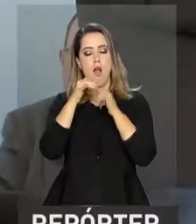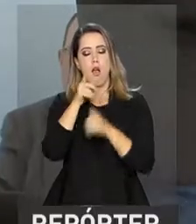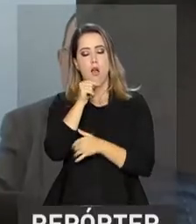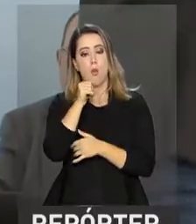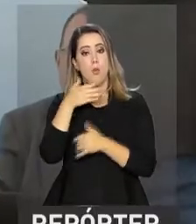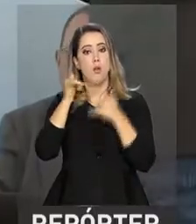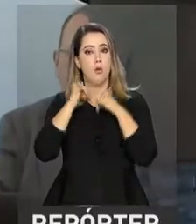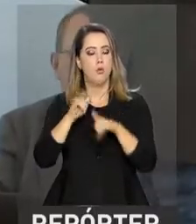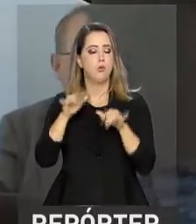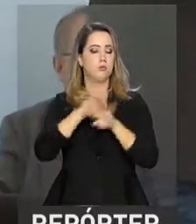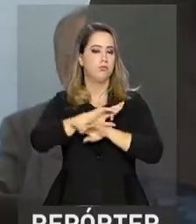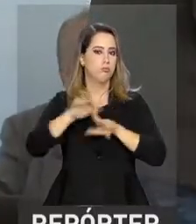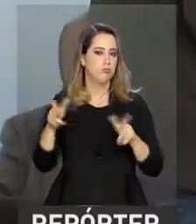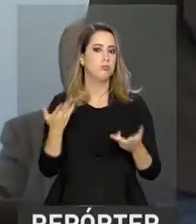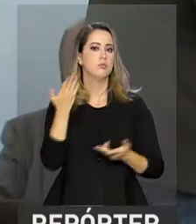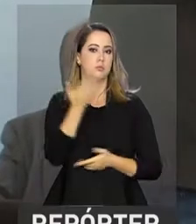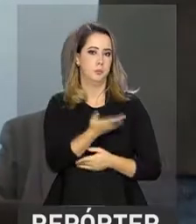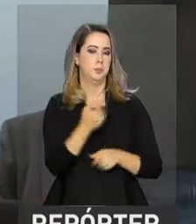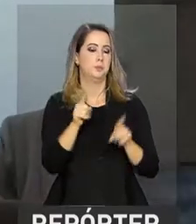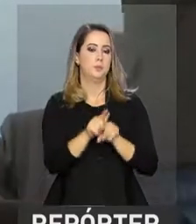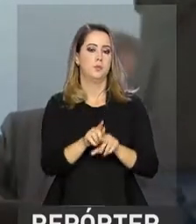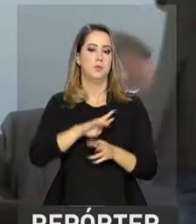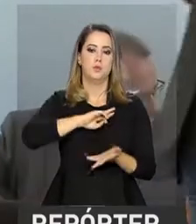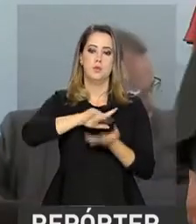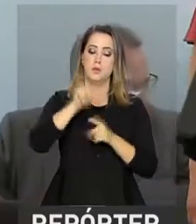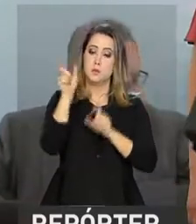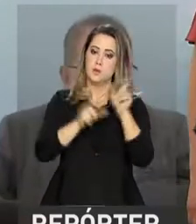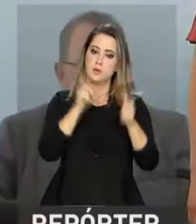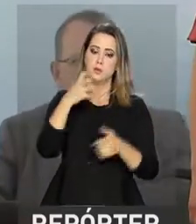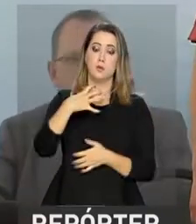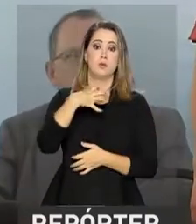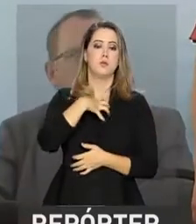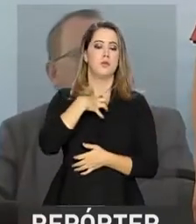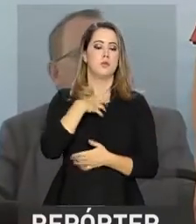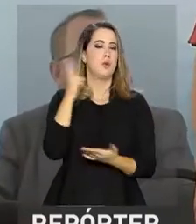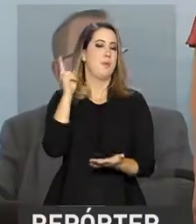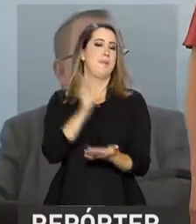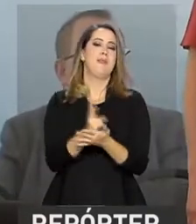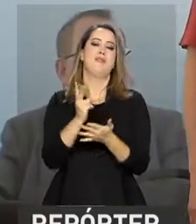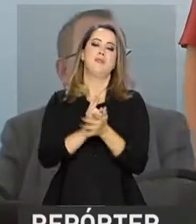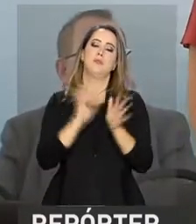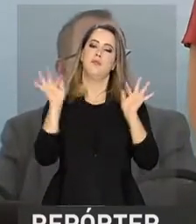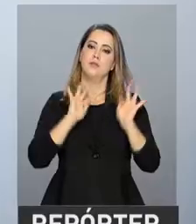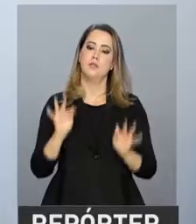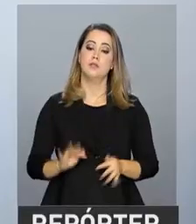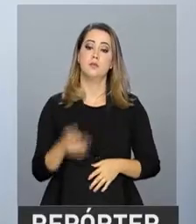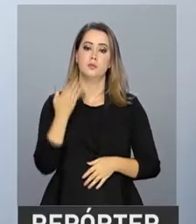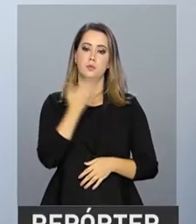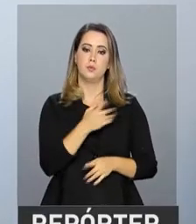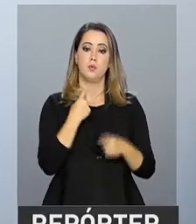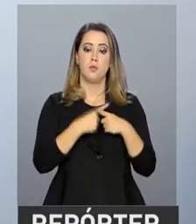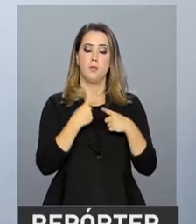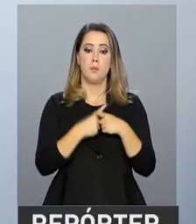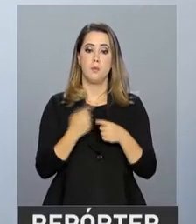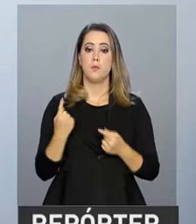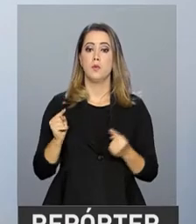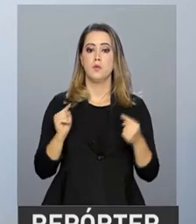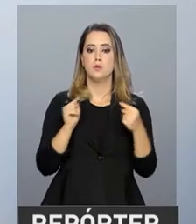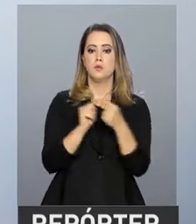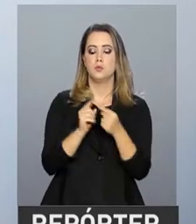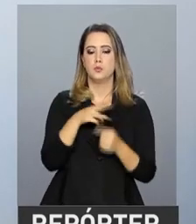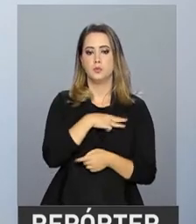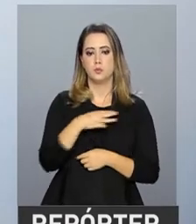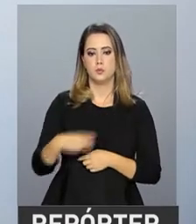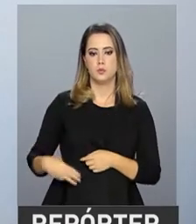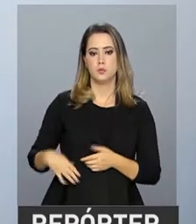E muitas outras pessoas, Brasil afora, vão sentir na pele a mesma felicidade do seu Silvio. Isso porque, de acordo com o